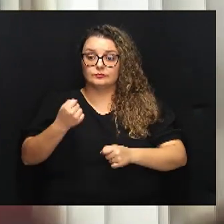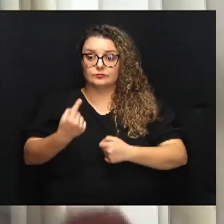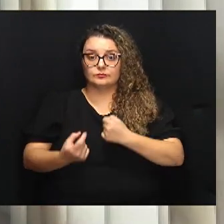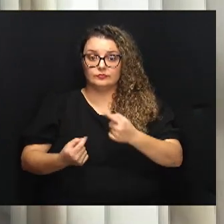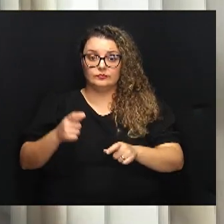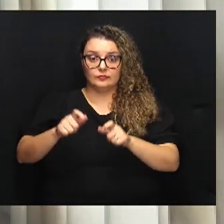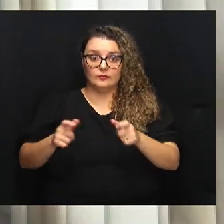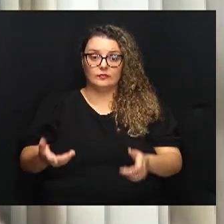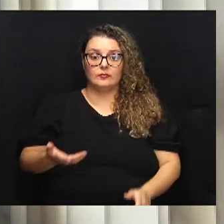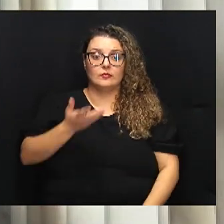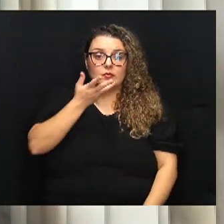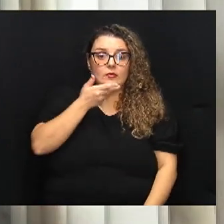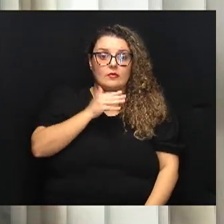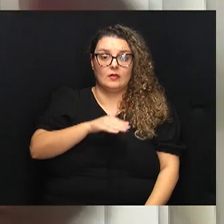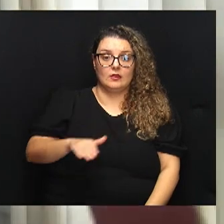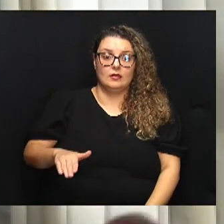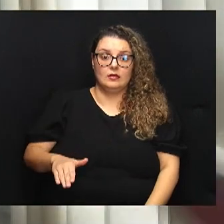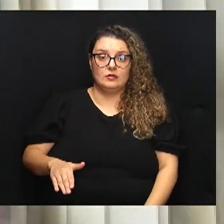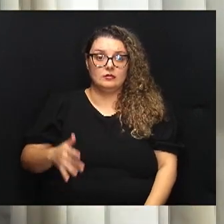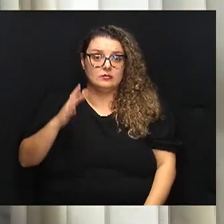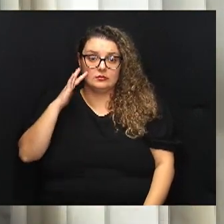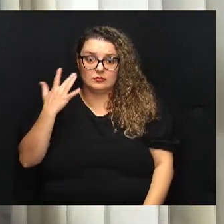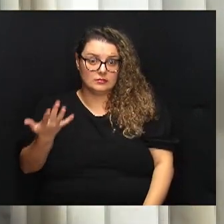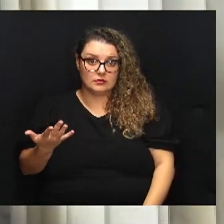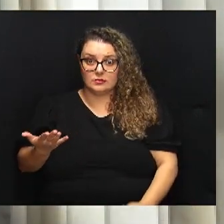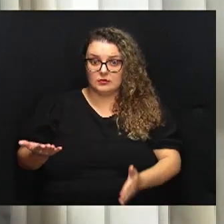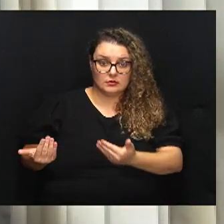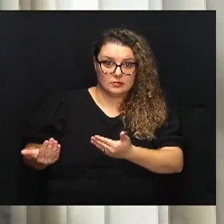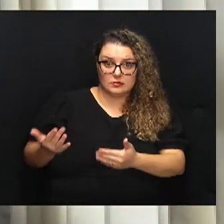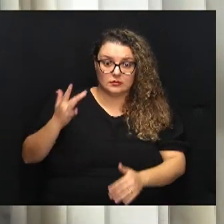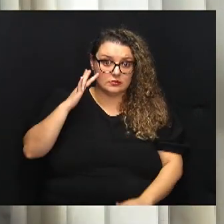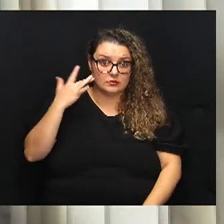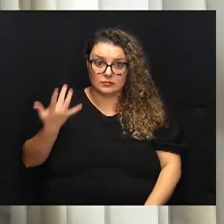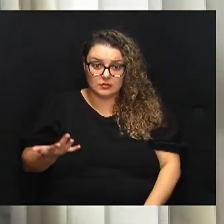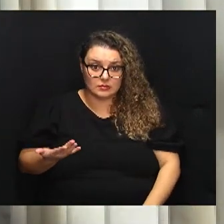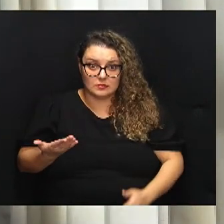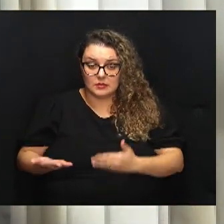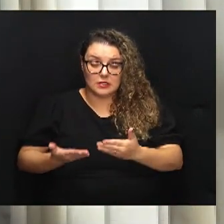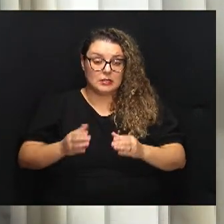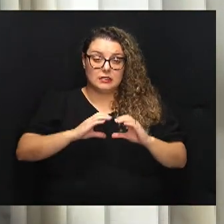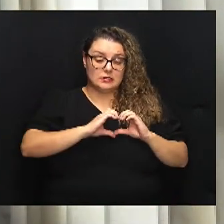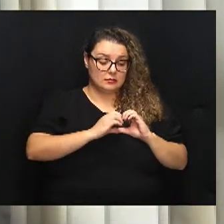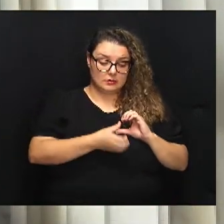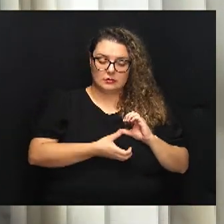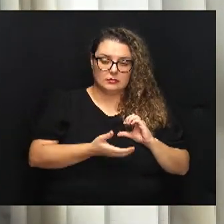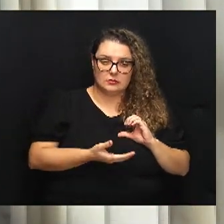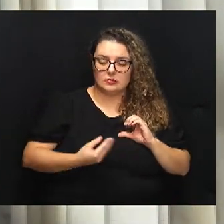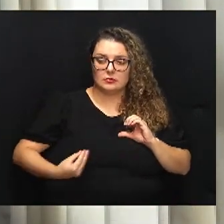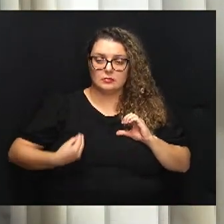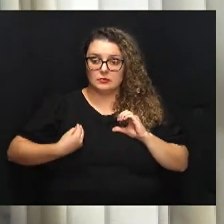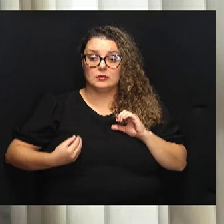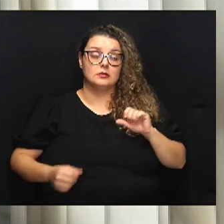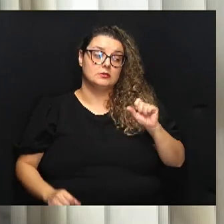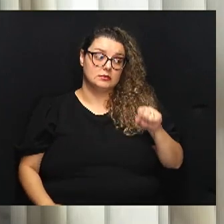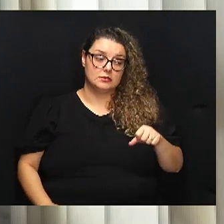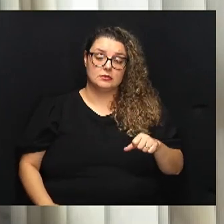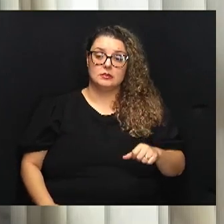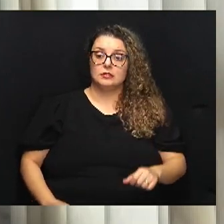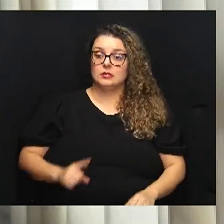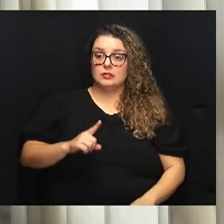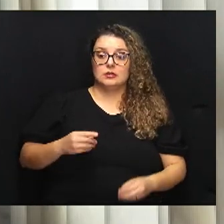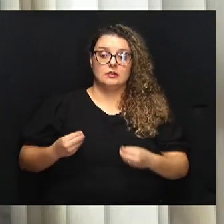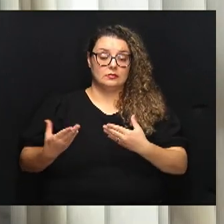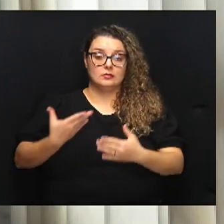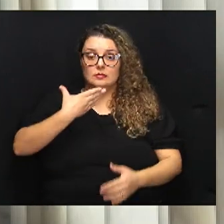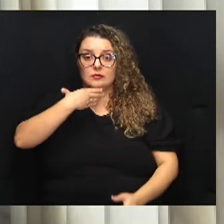tem algumas crianças que não vão saber, ou jovens não vão saber lidar com aquela dor que estão passando. Não. E aí eles não vão levar os